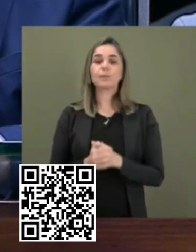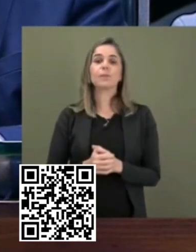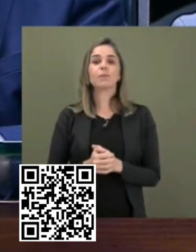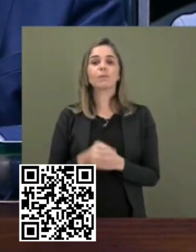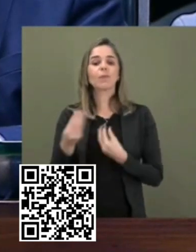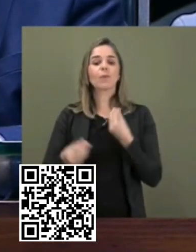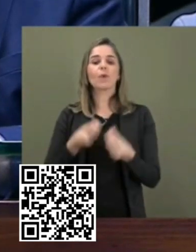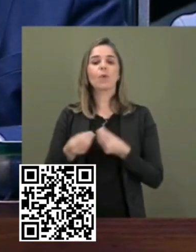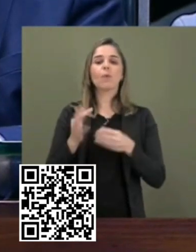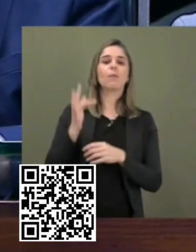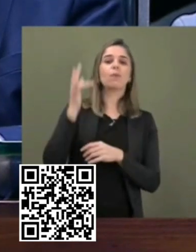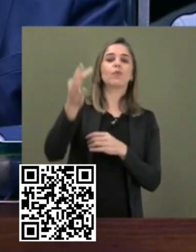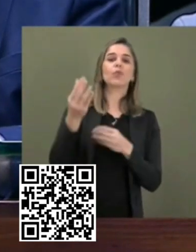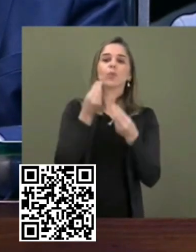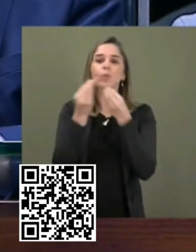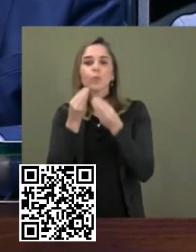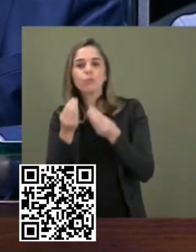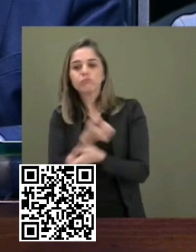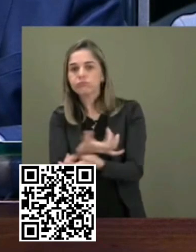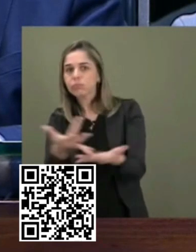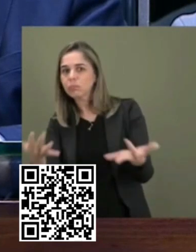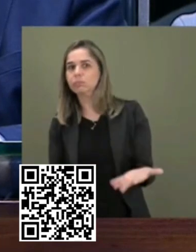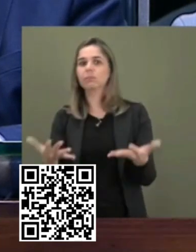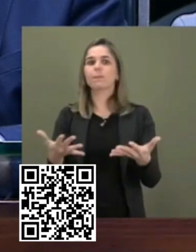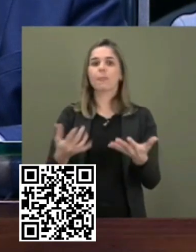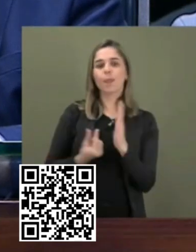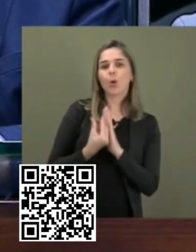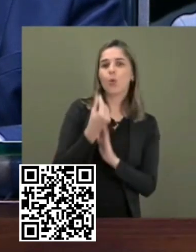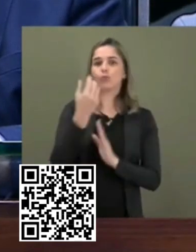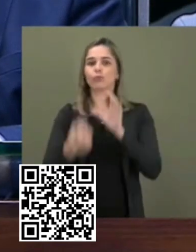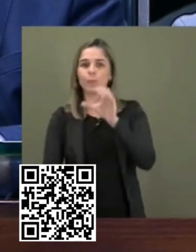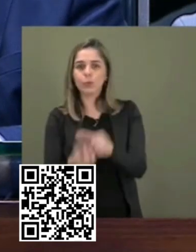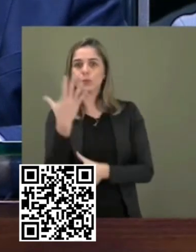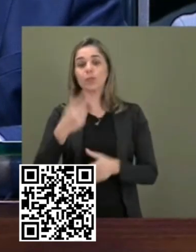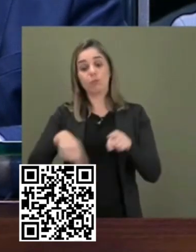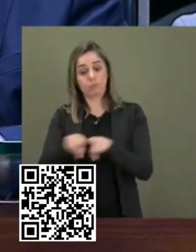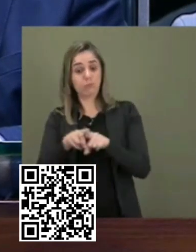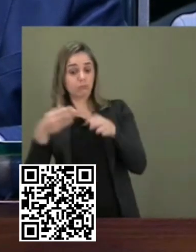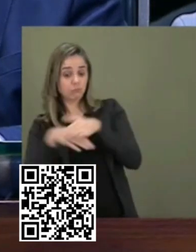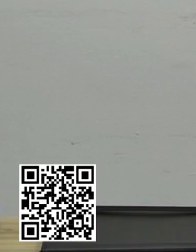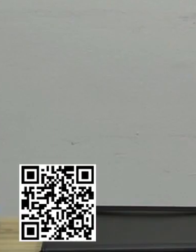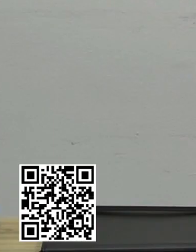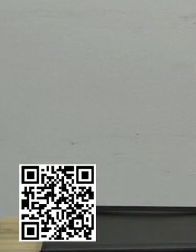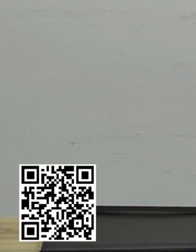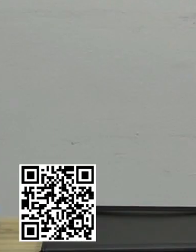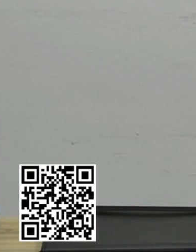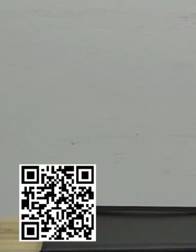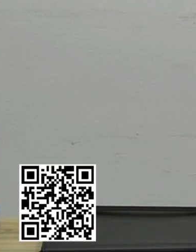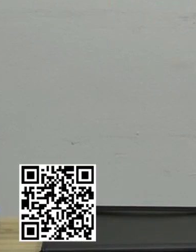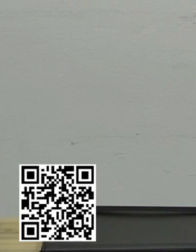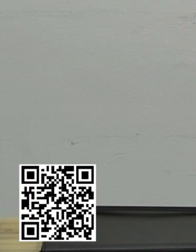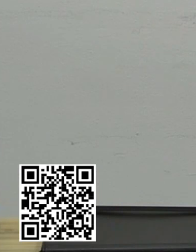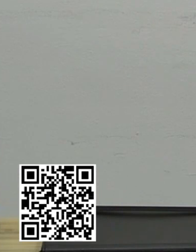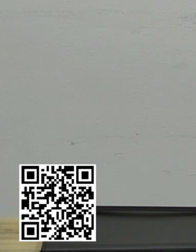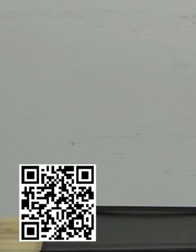safras, estimativa de custo de produção e armazenagem de produtos. A regulamentação